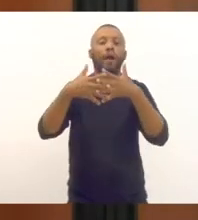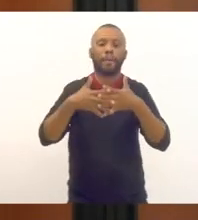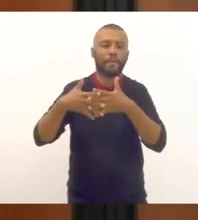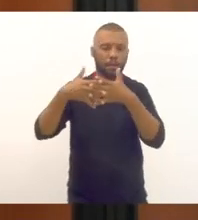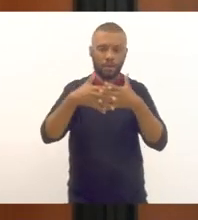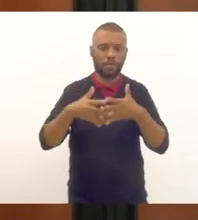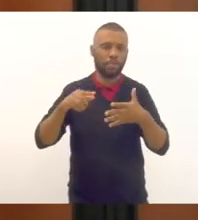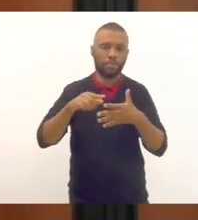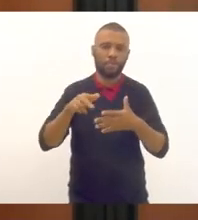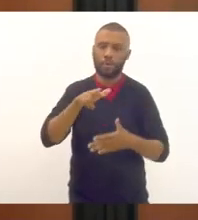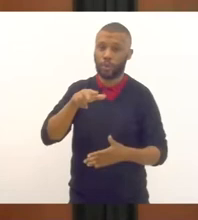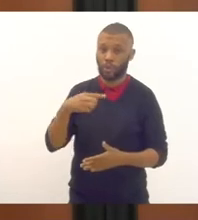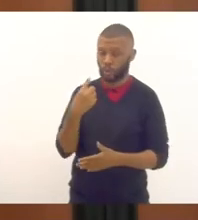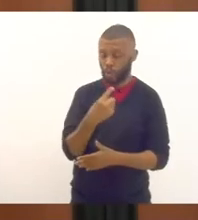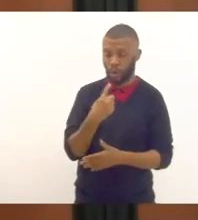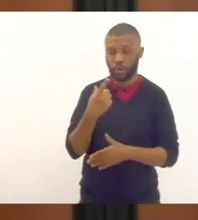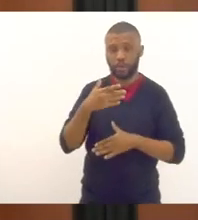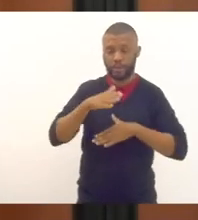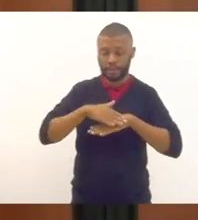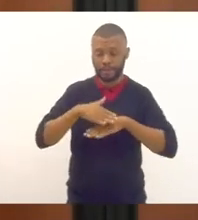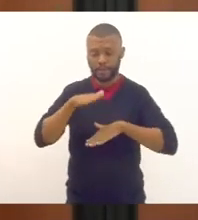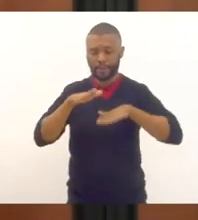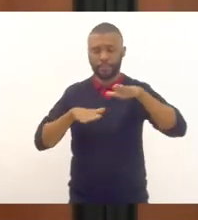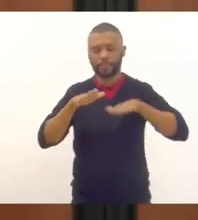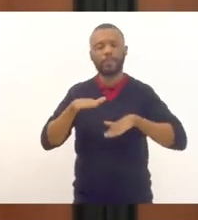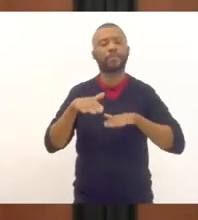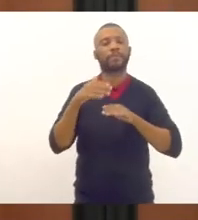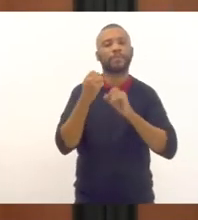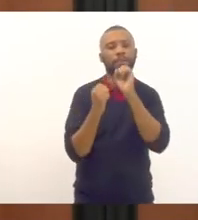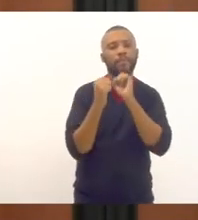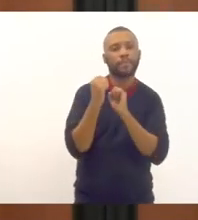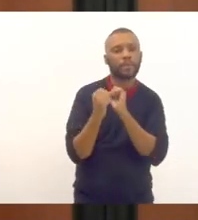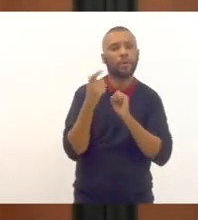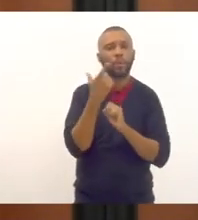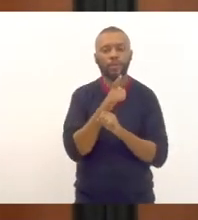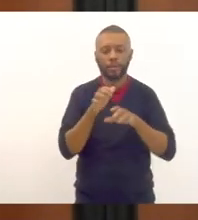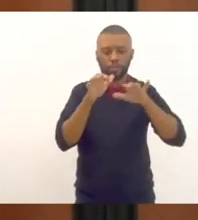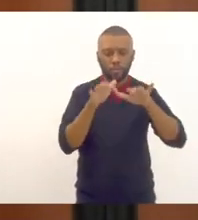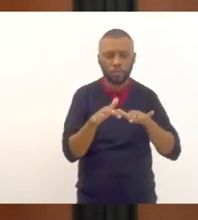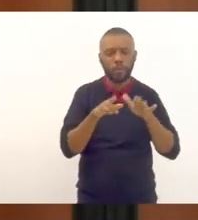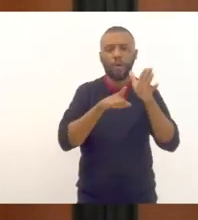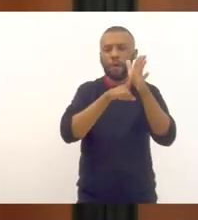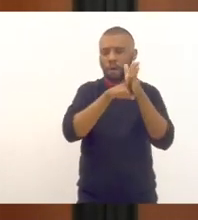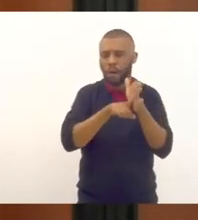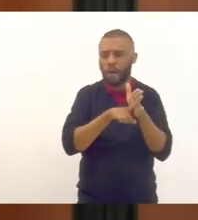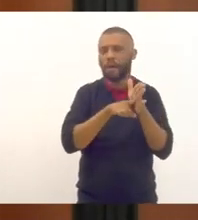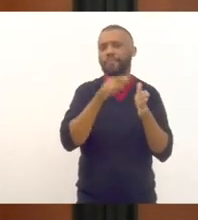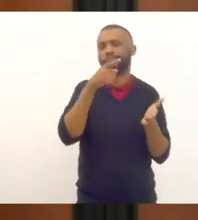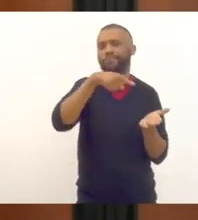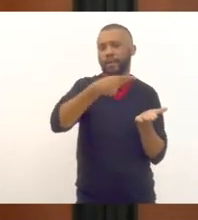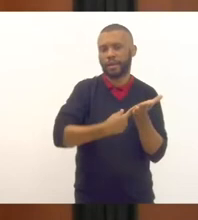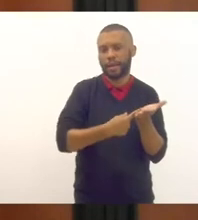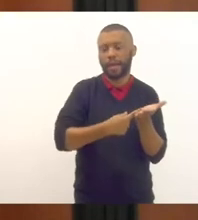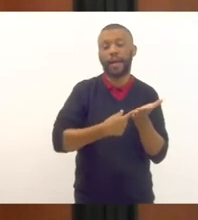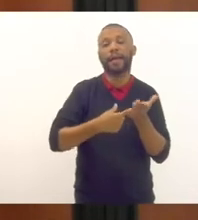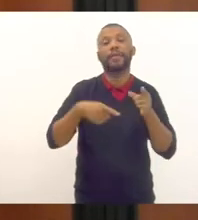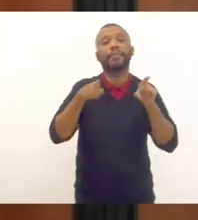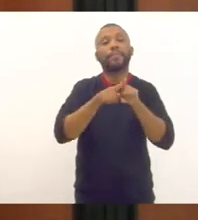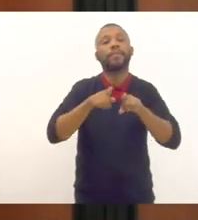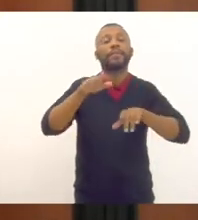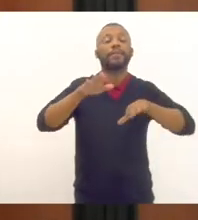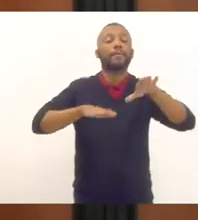que... Né, não depende só da empresa chegar e marcar a vistoria. Depende também da disponibilidade do Detran. Quer